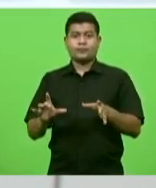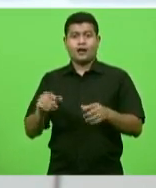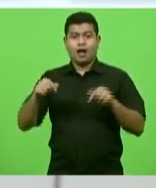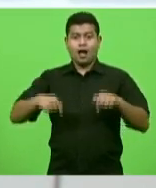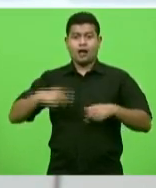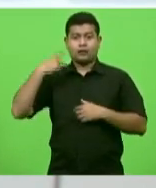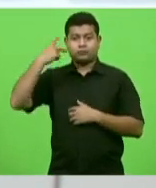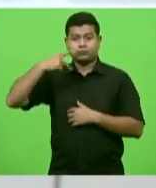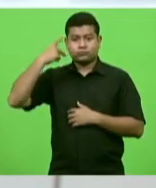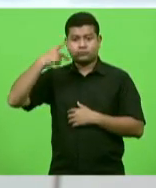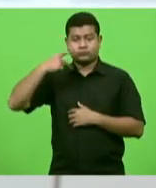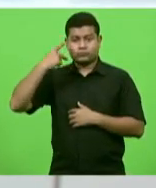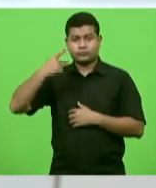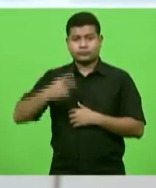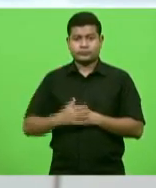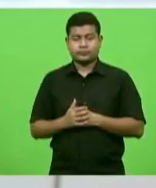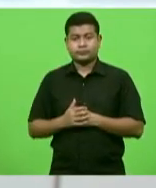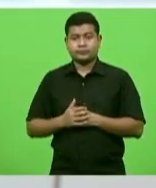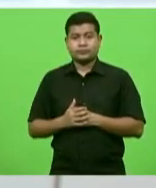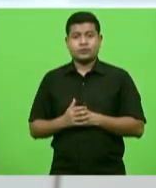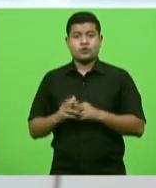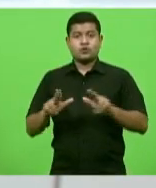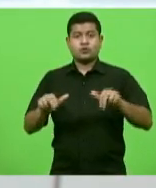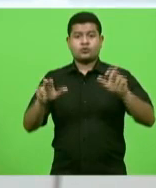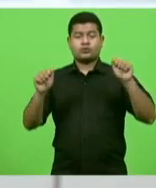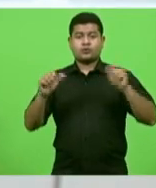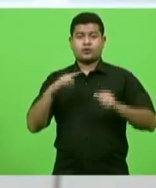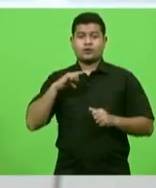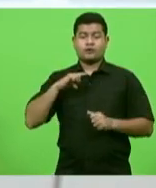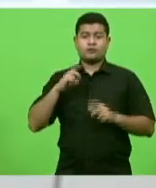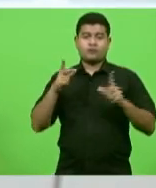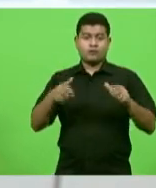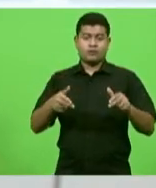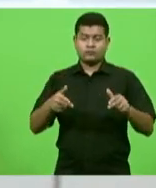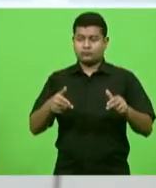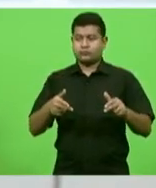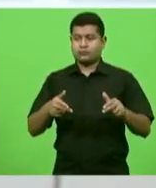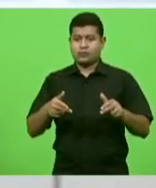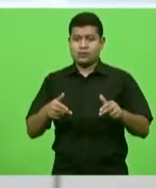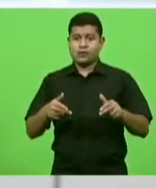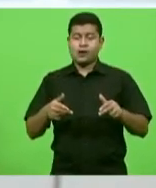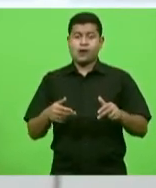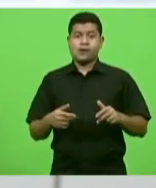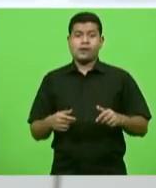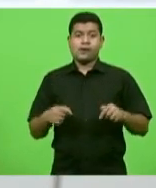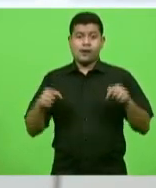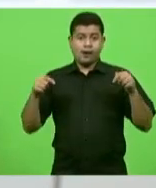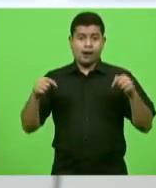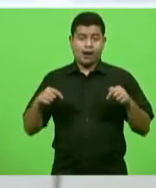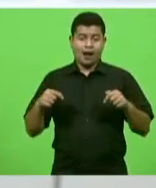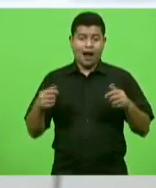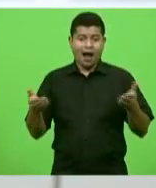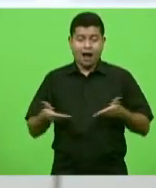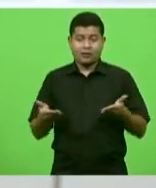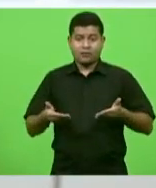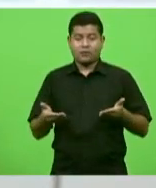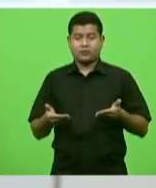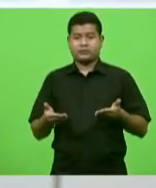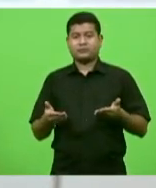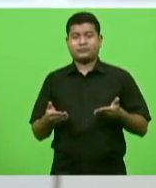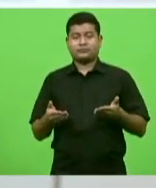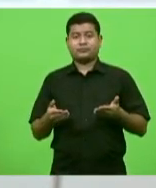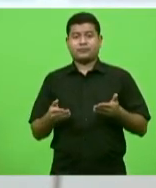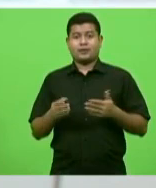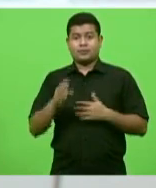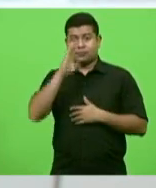Parlamento ou era um Olá neste especificamente os senhores